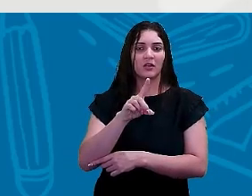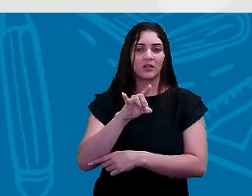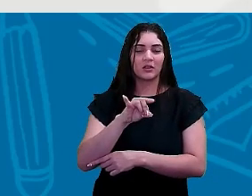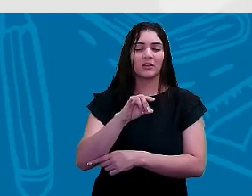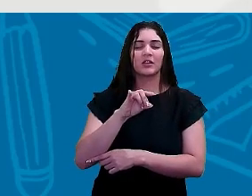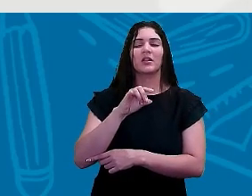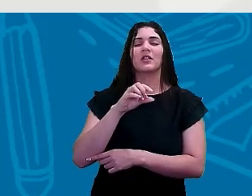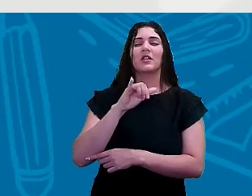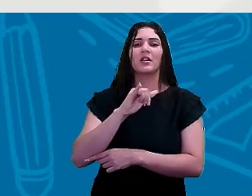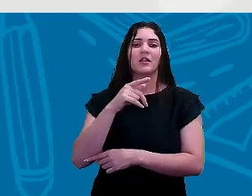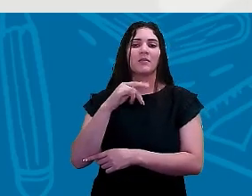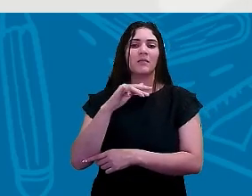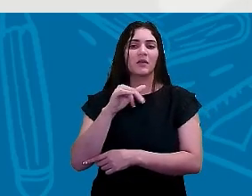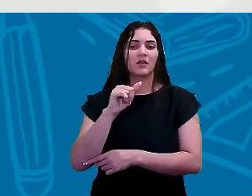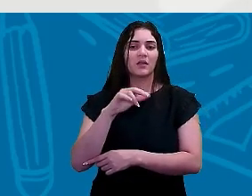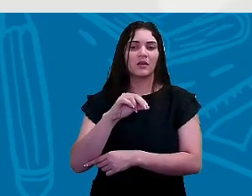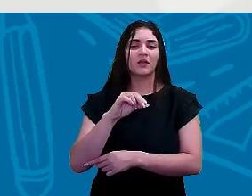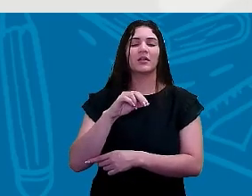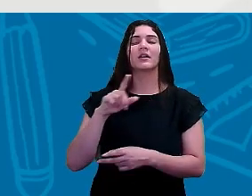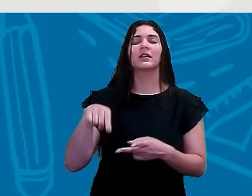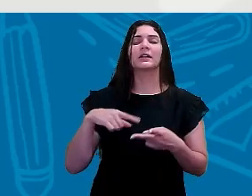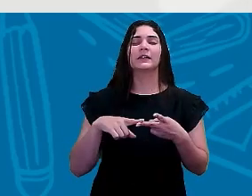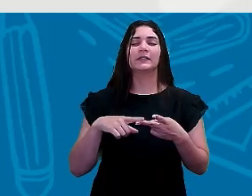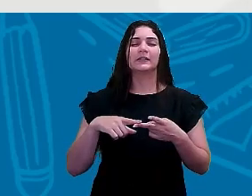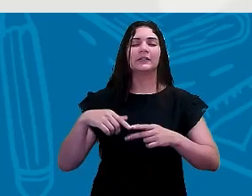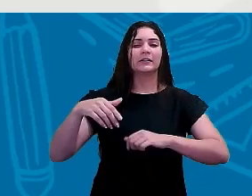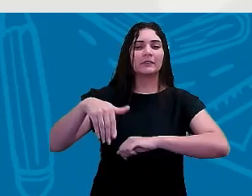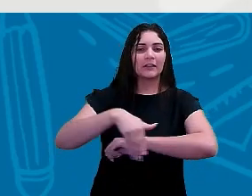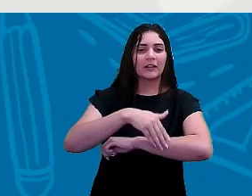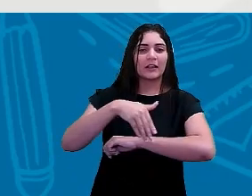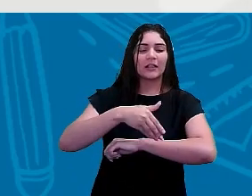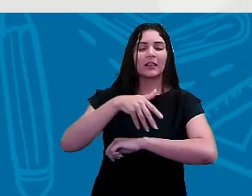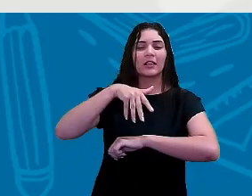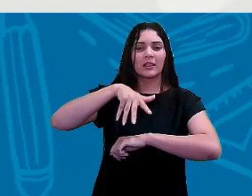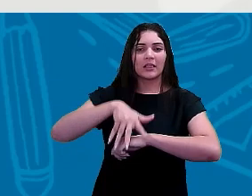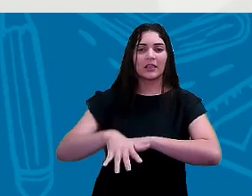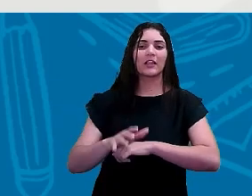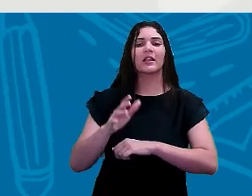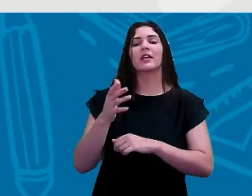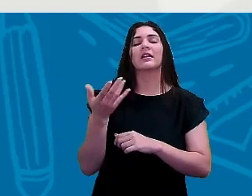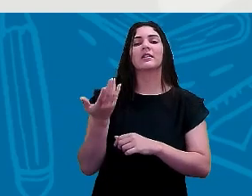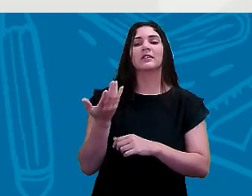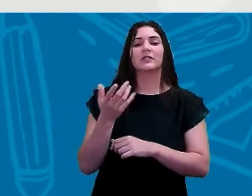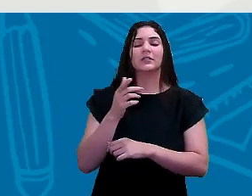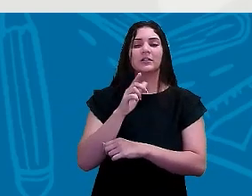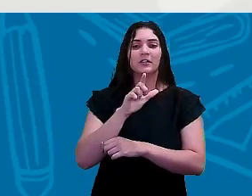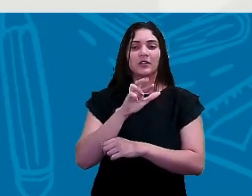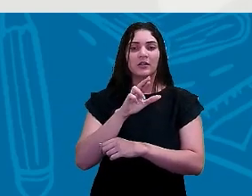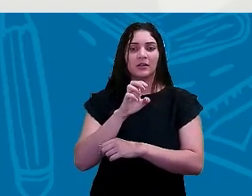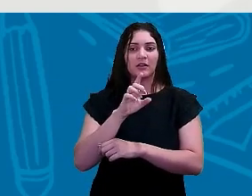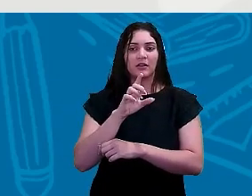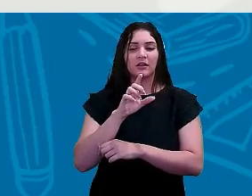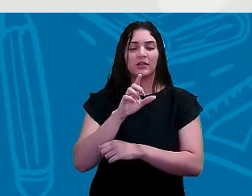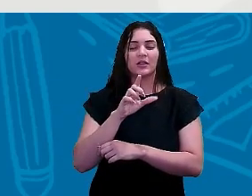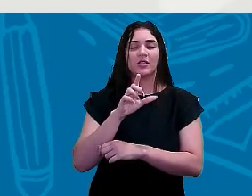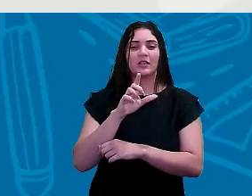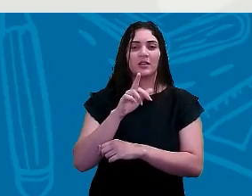São Pedro, Ladeira de Pedra, olha quantos, Ladeira Redonda 1 e 2, Lagoa